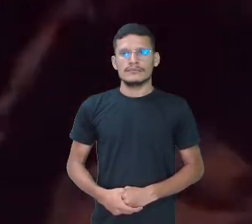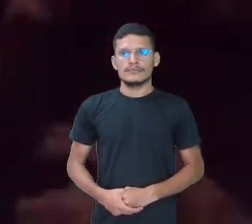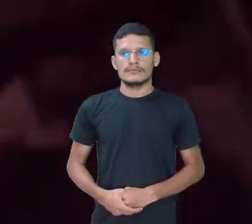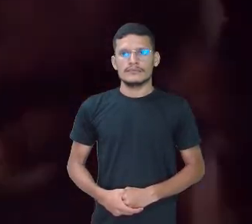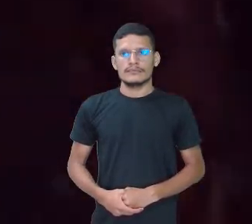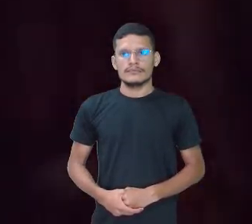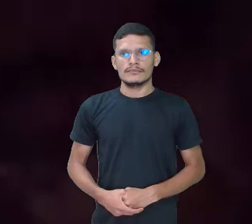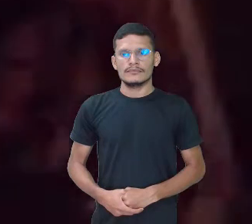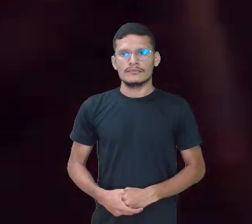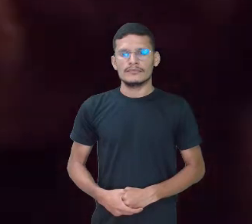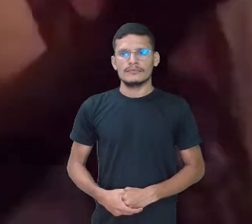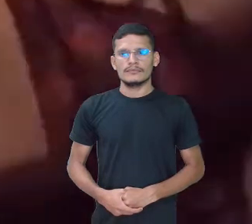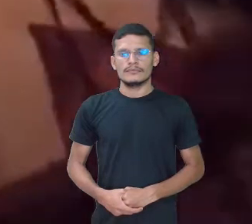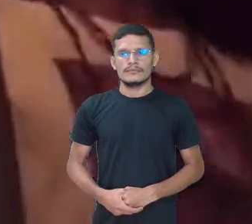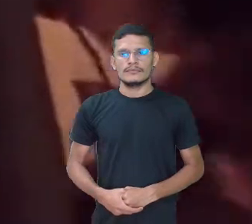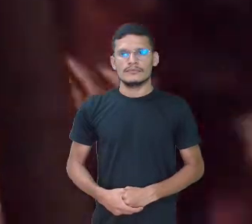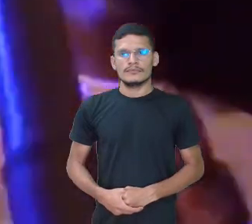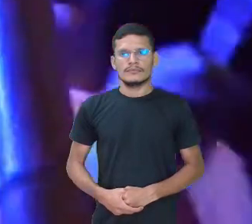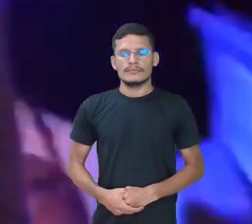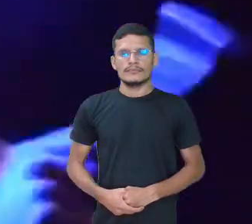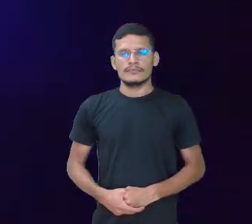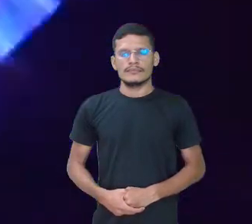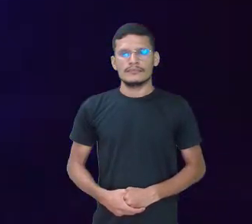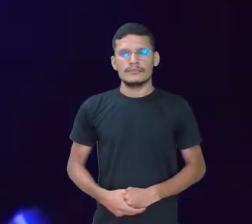Pode acender a luz.